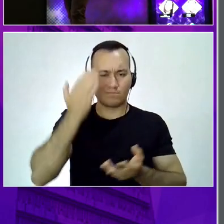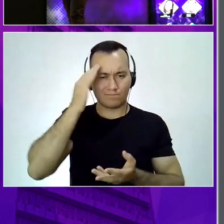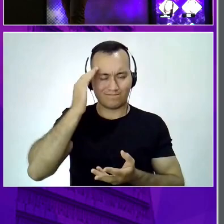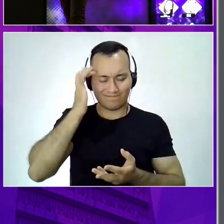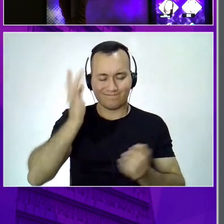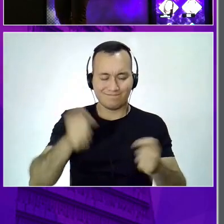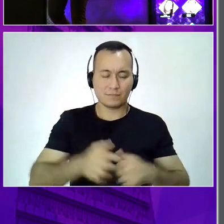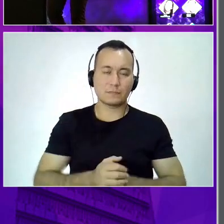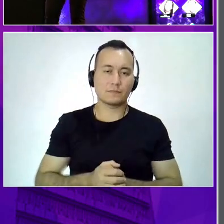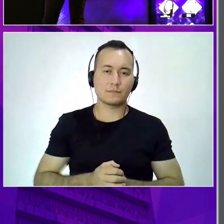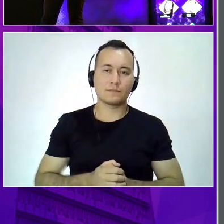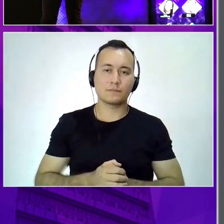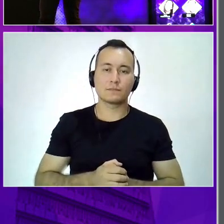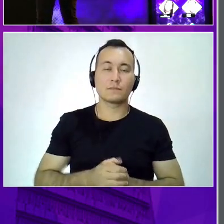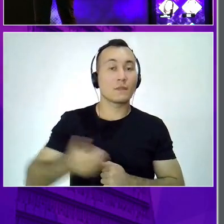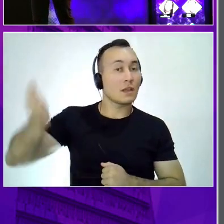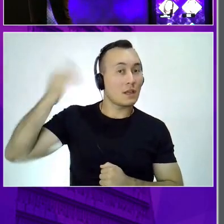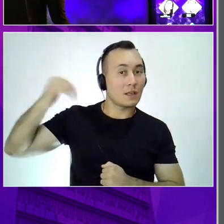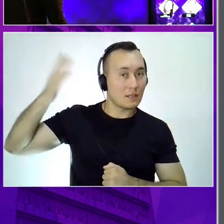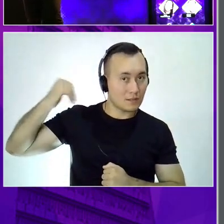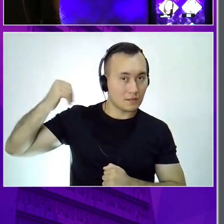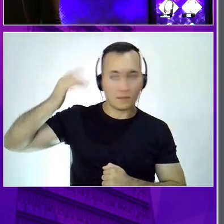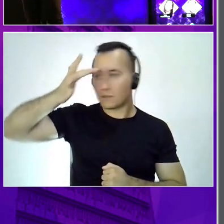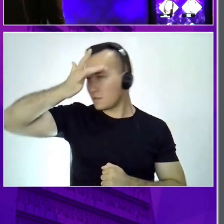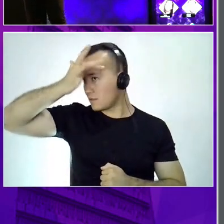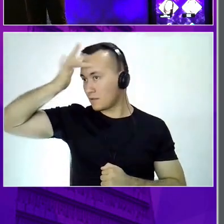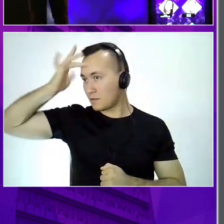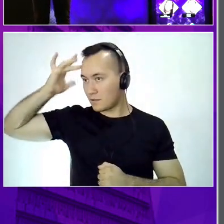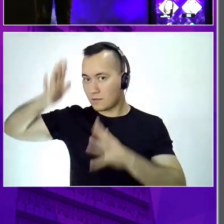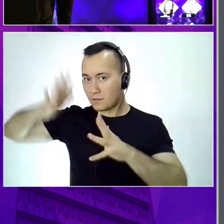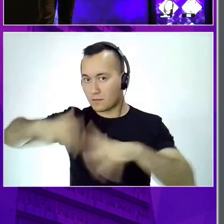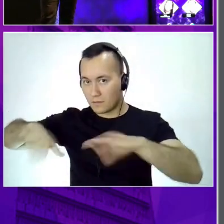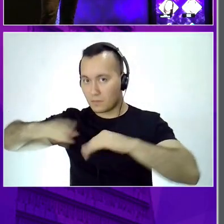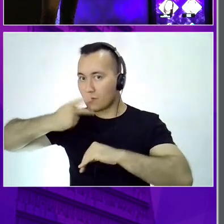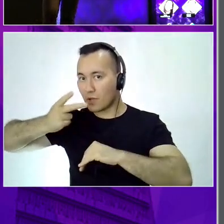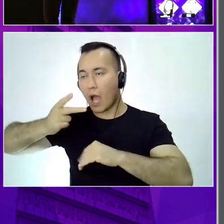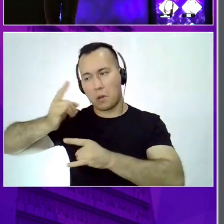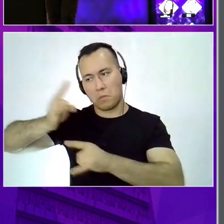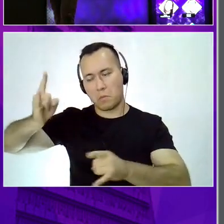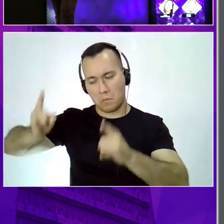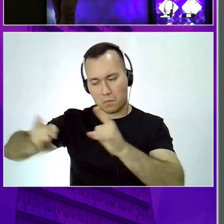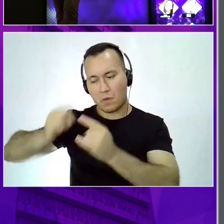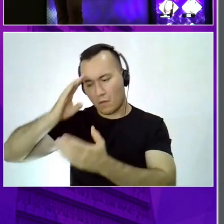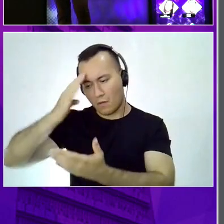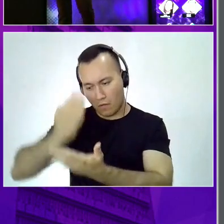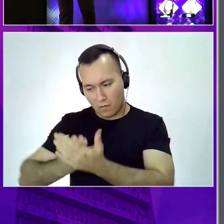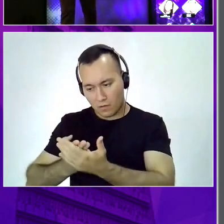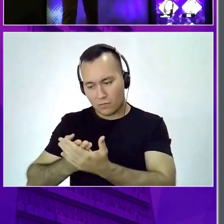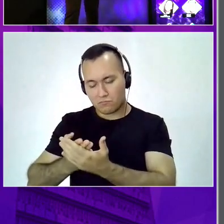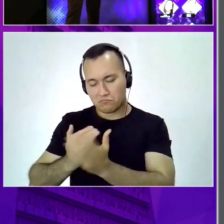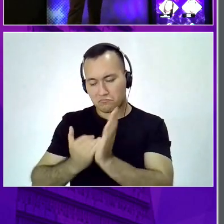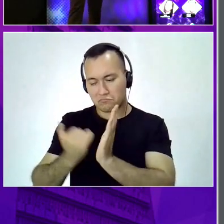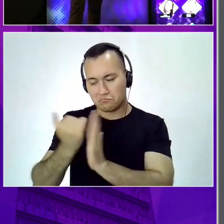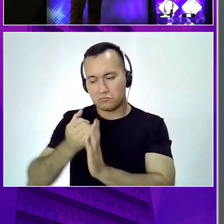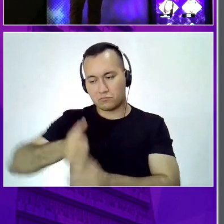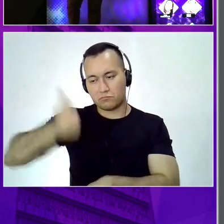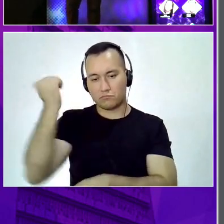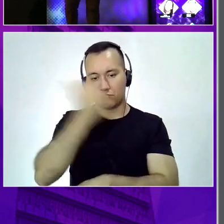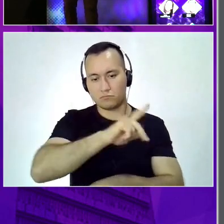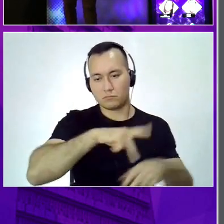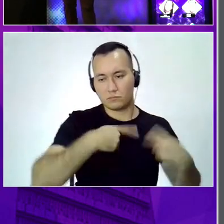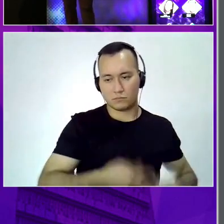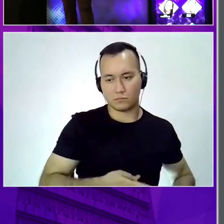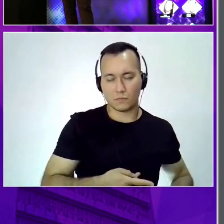acreditavam mais em robô do que nos humanos. Em 2021, isso se confirma